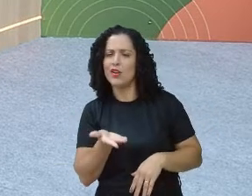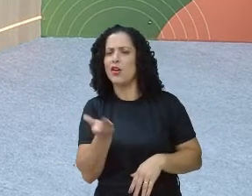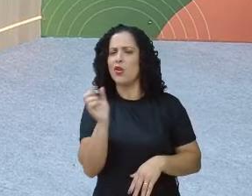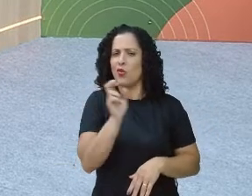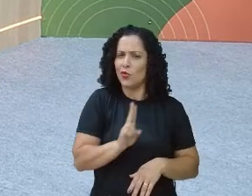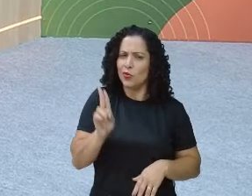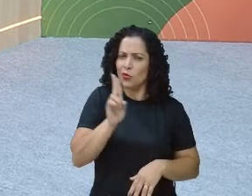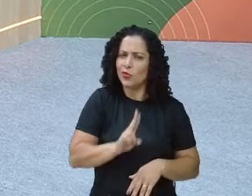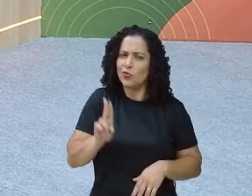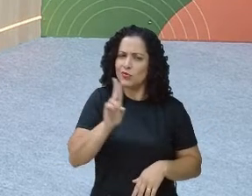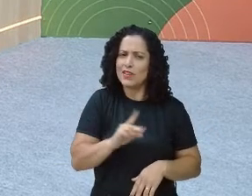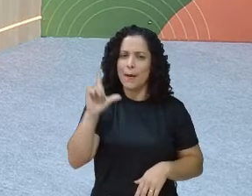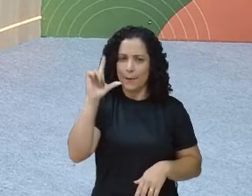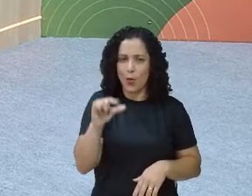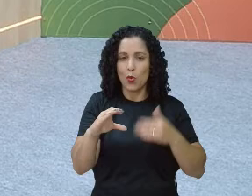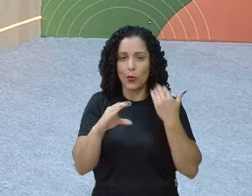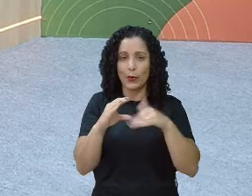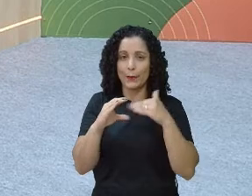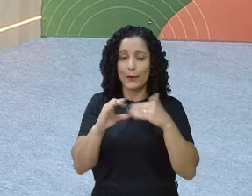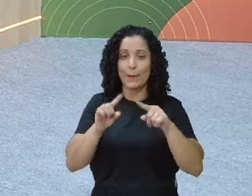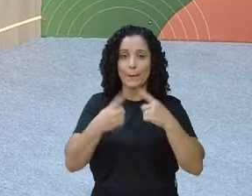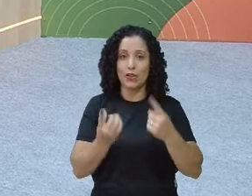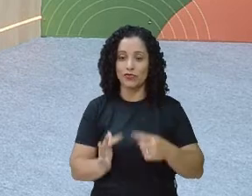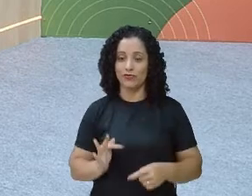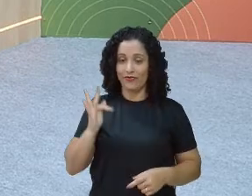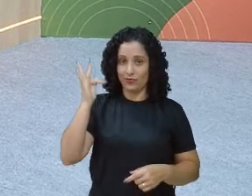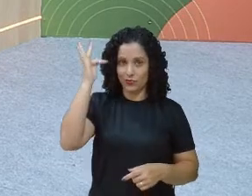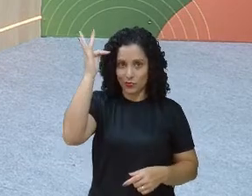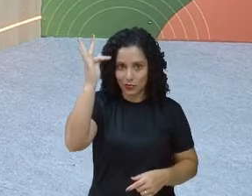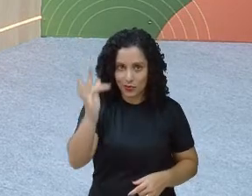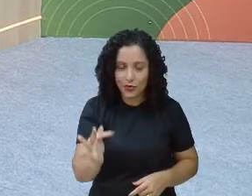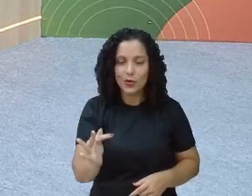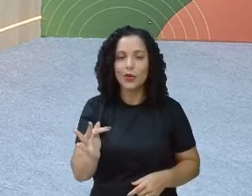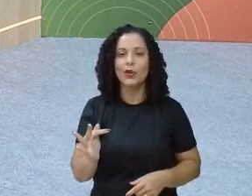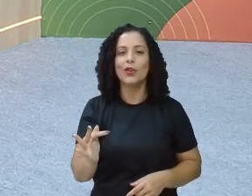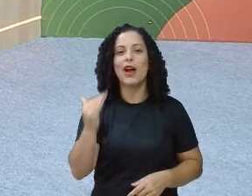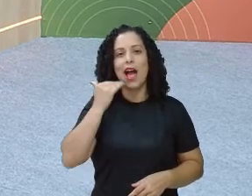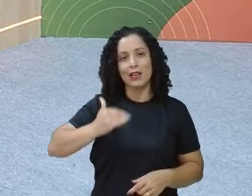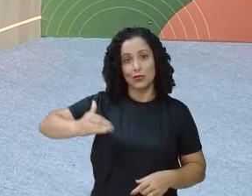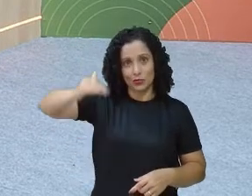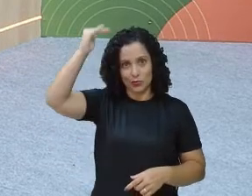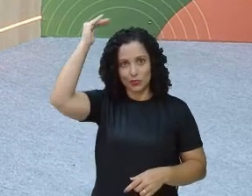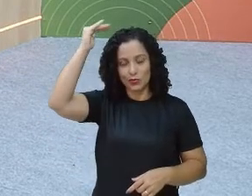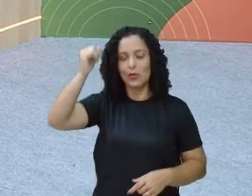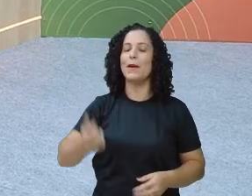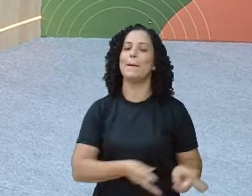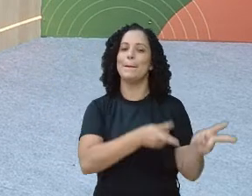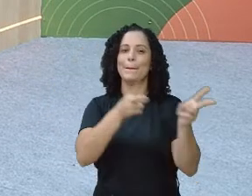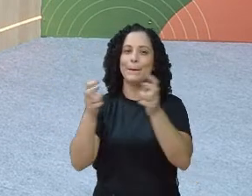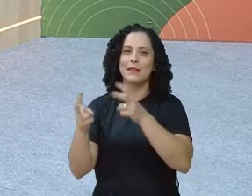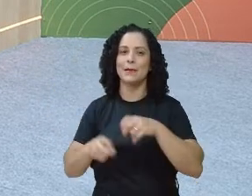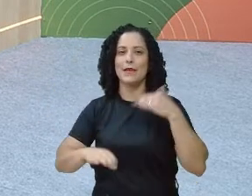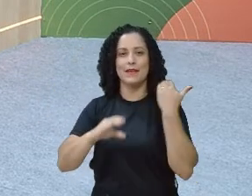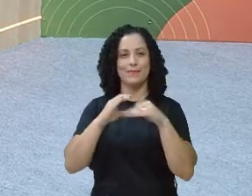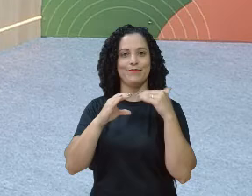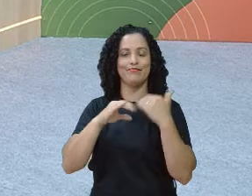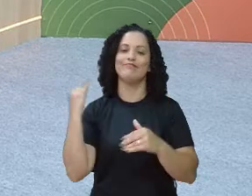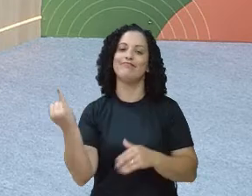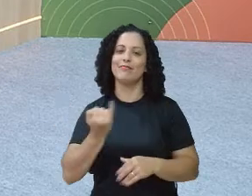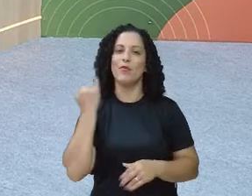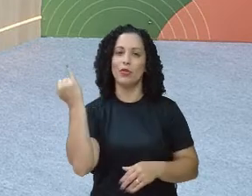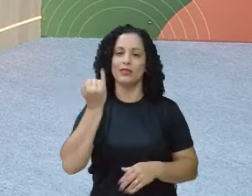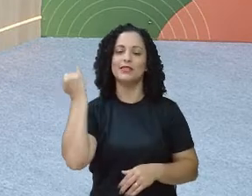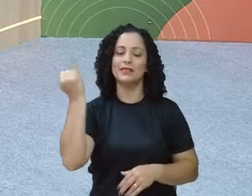de conversa, mas quando a gente fica adulto, a gente percebe o quanto o e-mail é importante para resolver um monte de coisa, porque